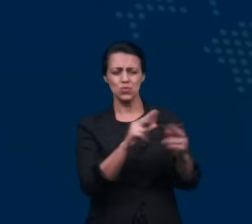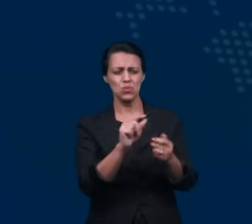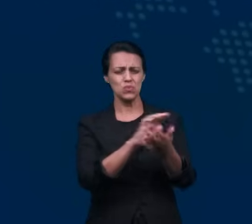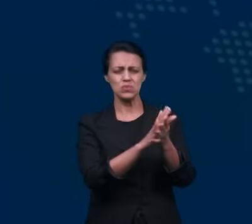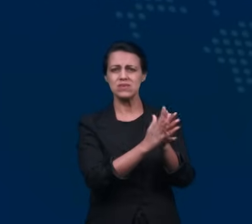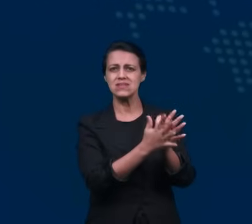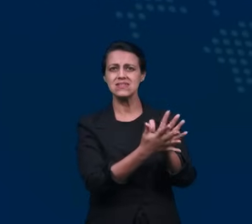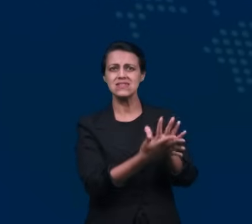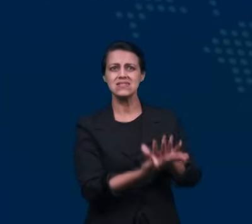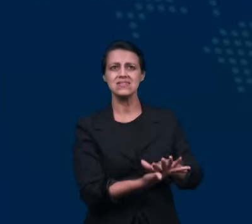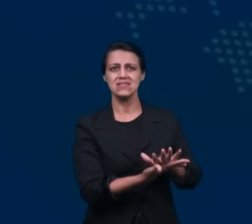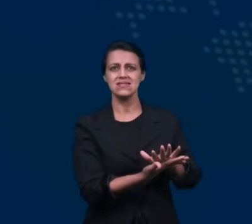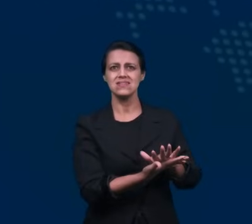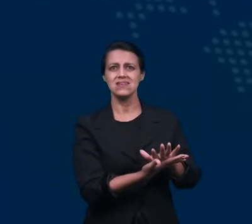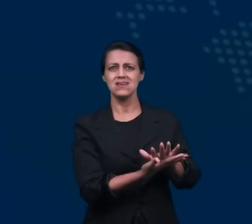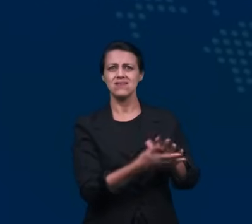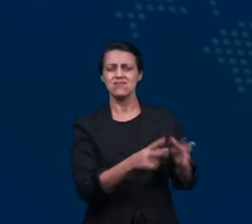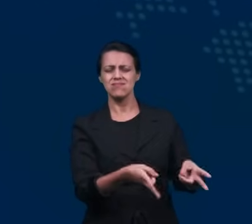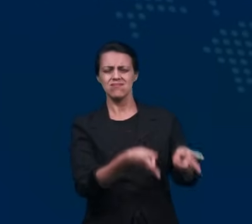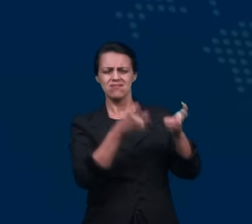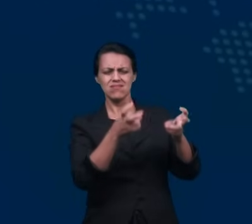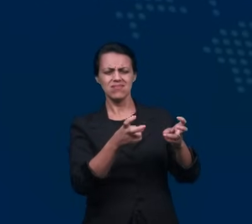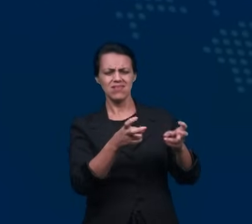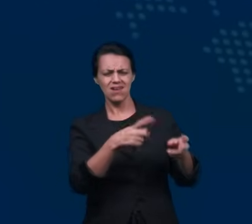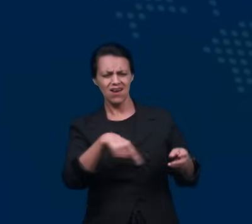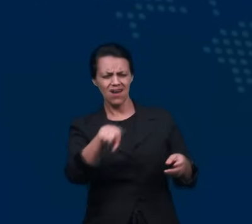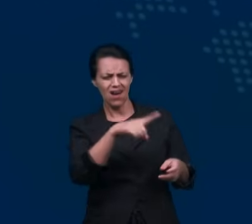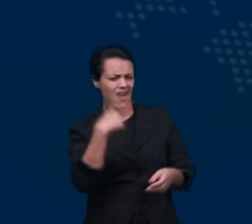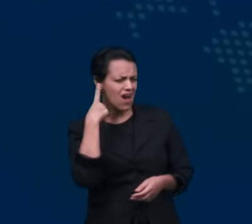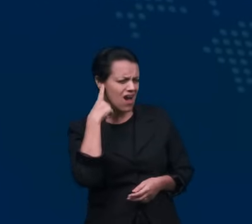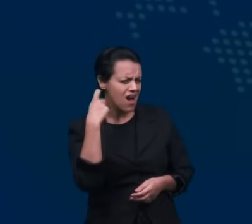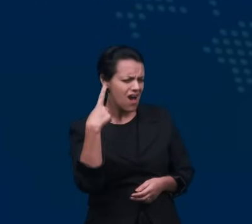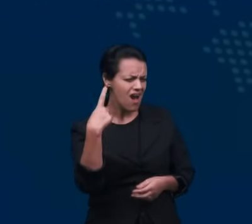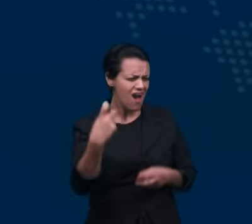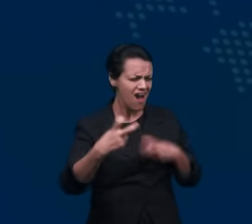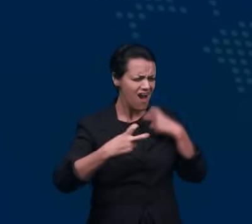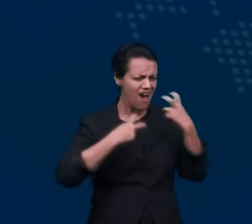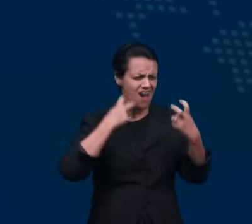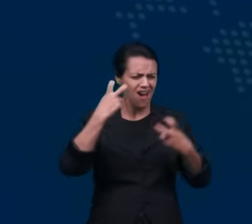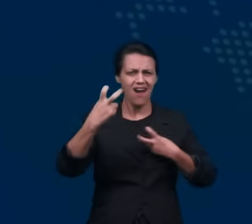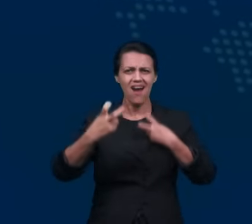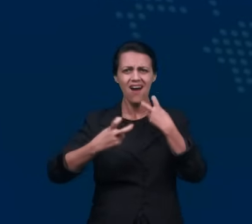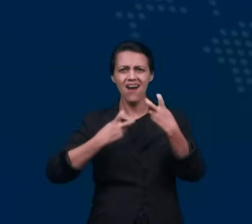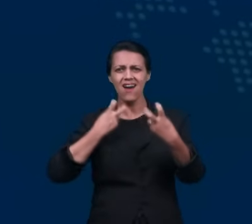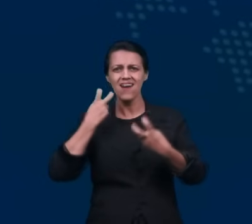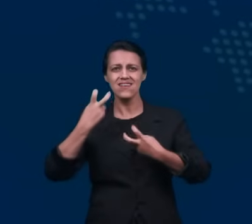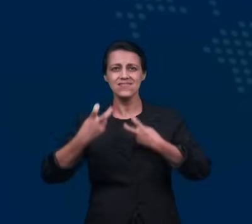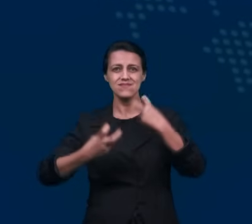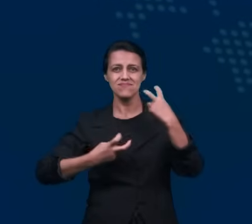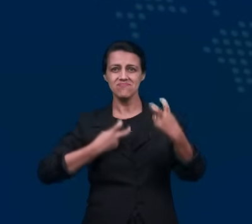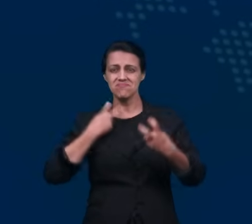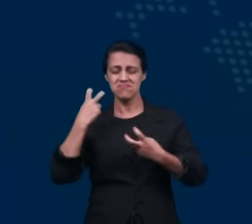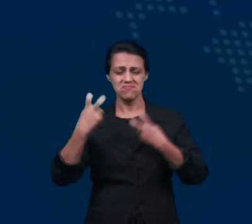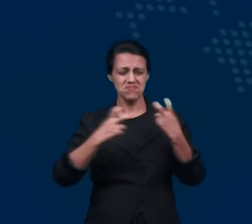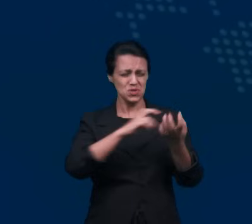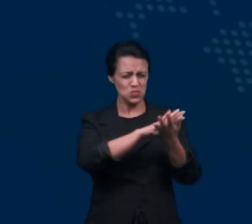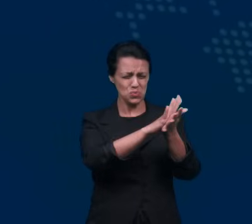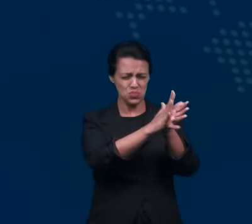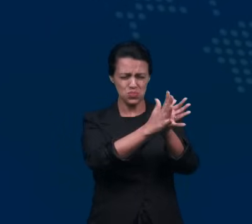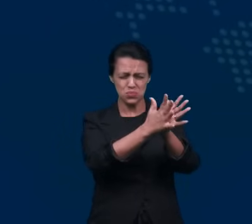de grito, então era o que ele via na cidade, de Oronaim, ruína e grande